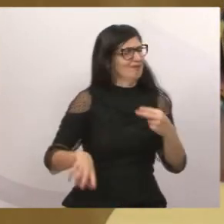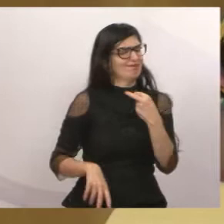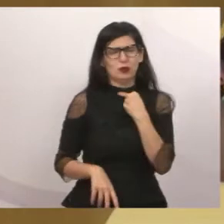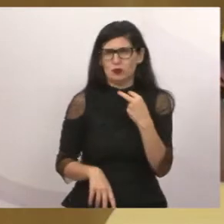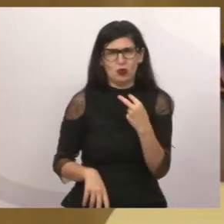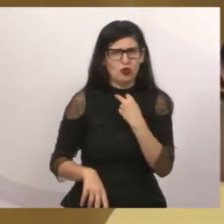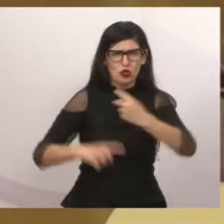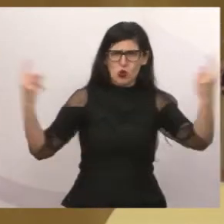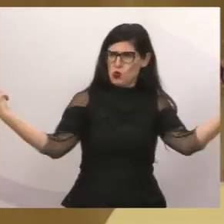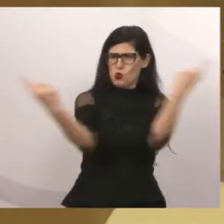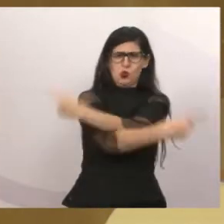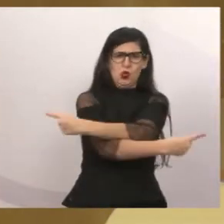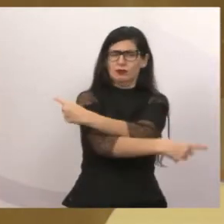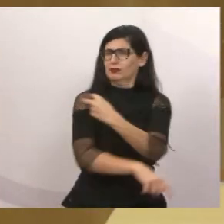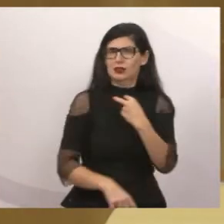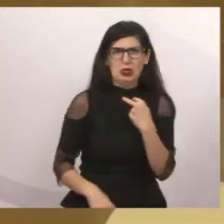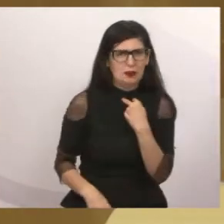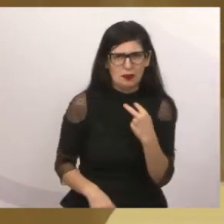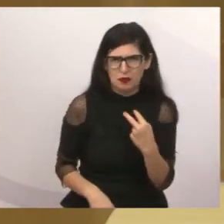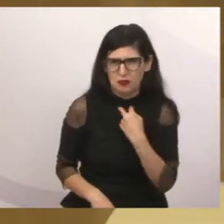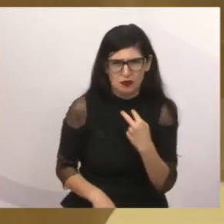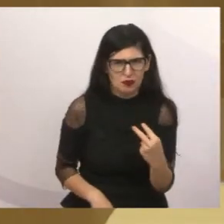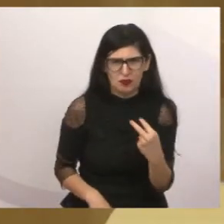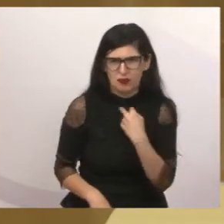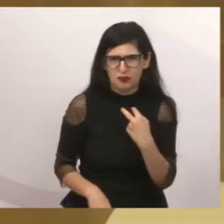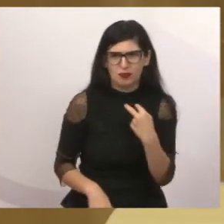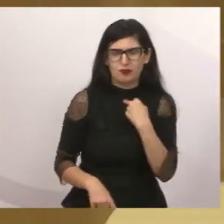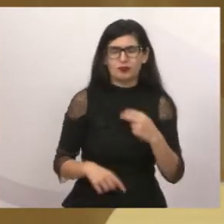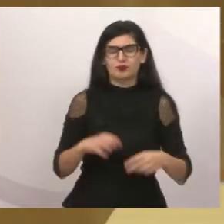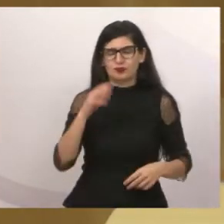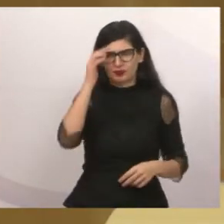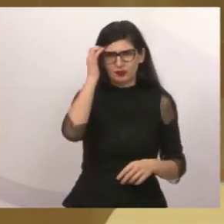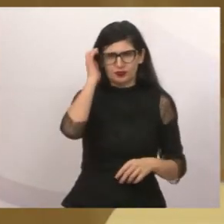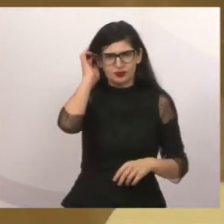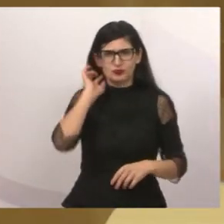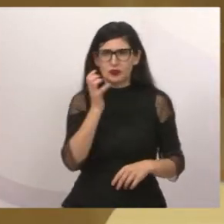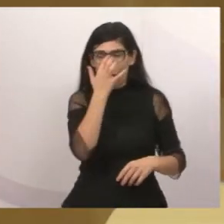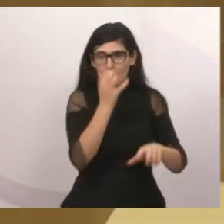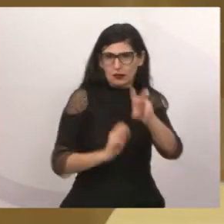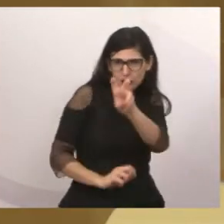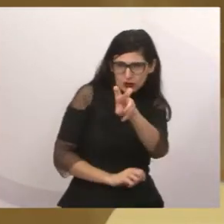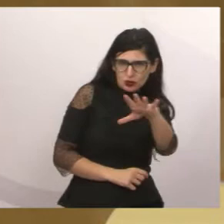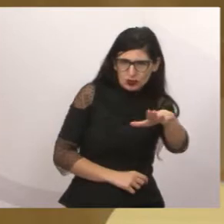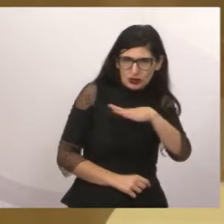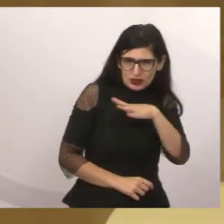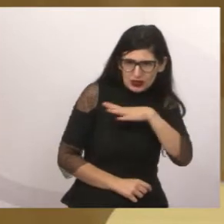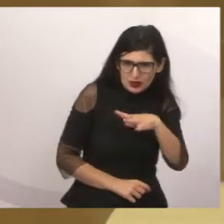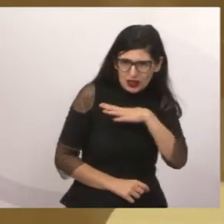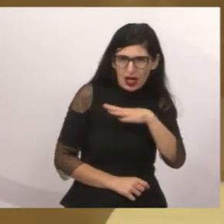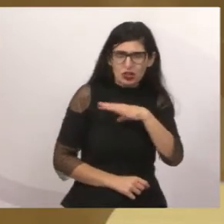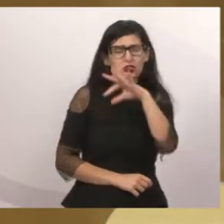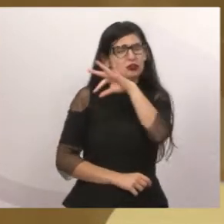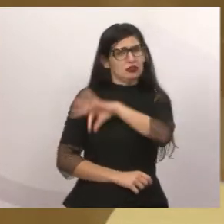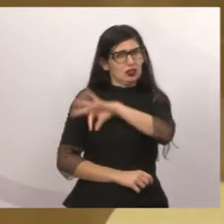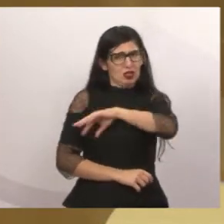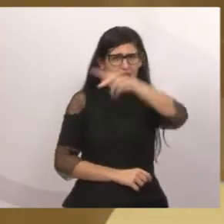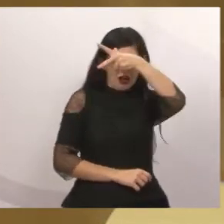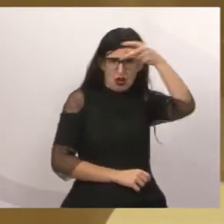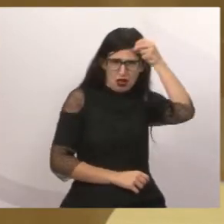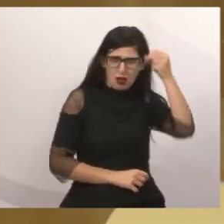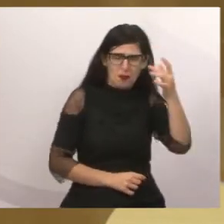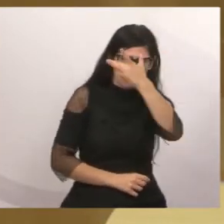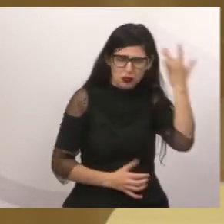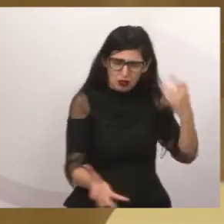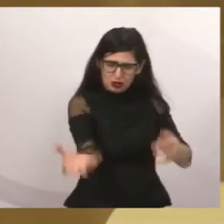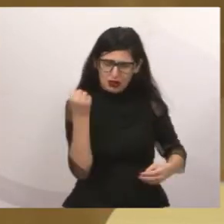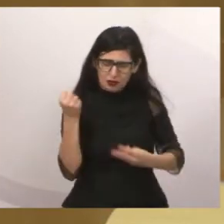pensando. A média que eu procurei, que eu estou com 5 municípios, a média das prefeituras é R$